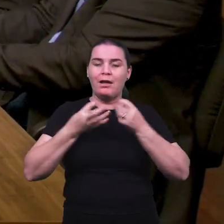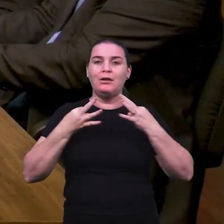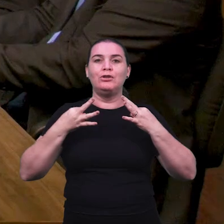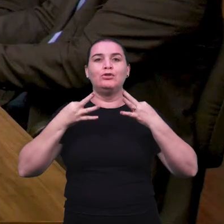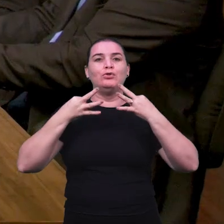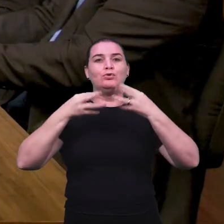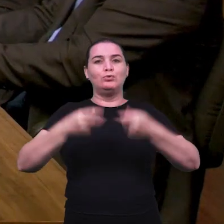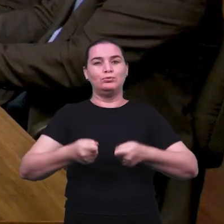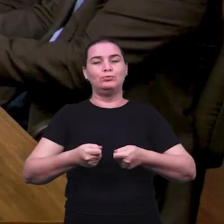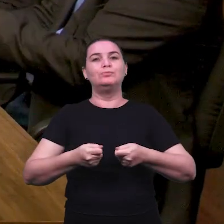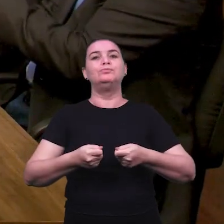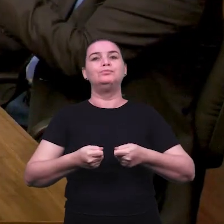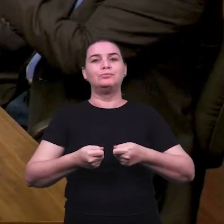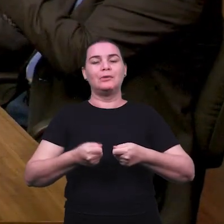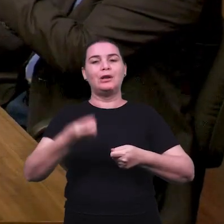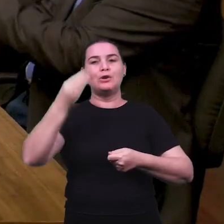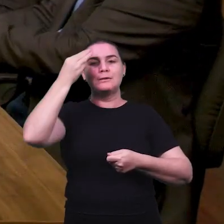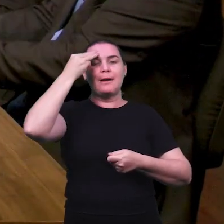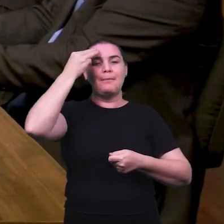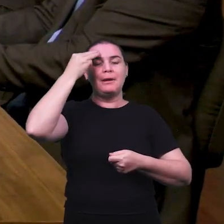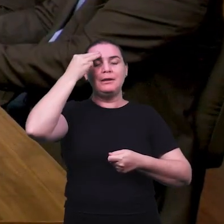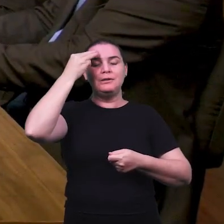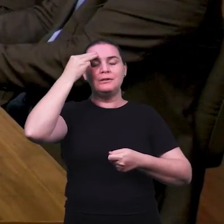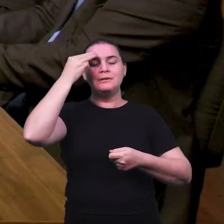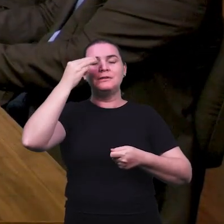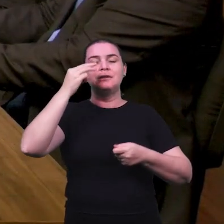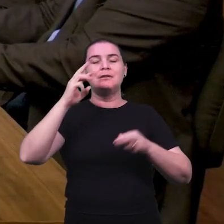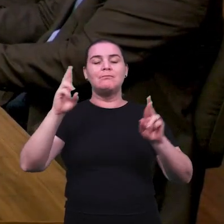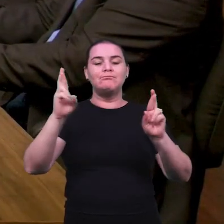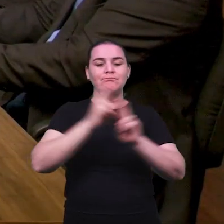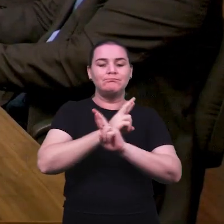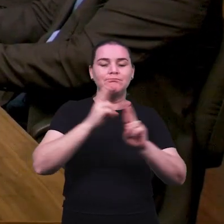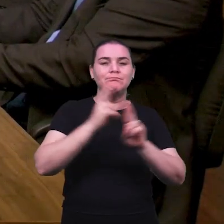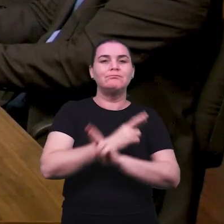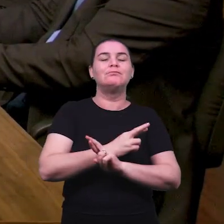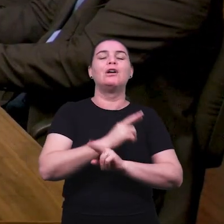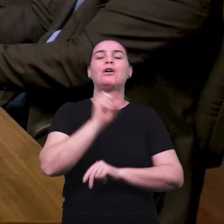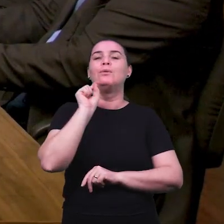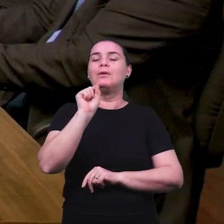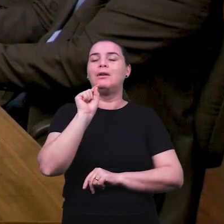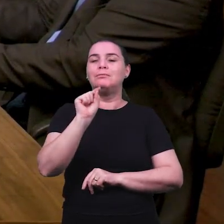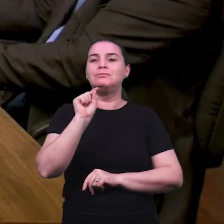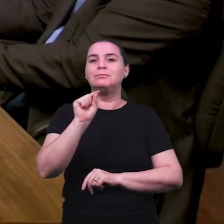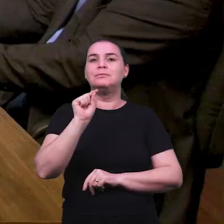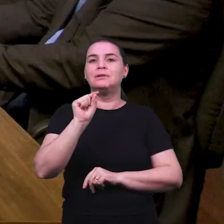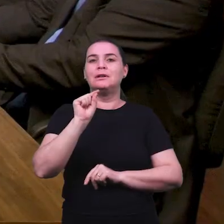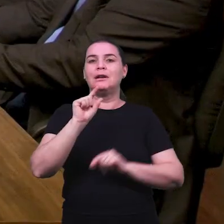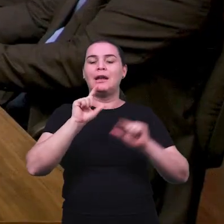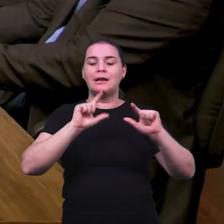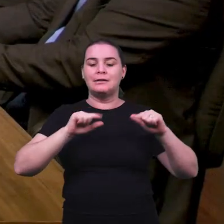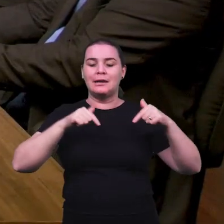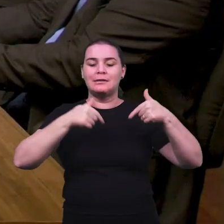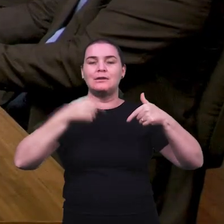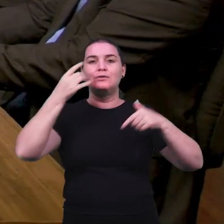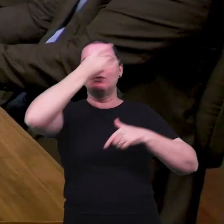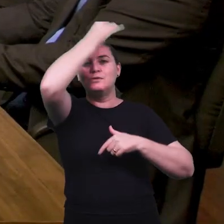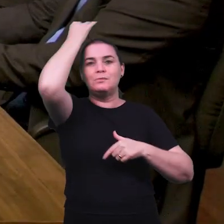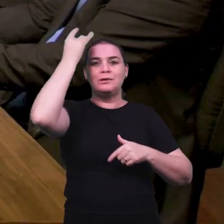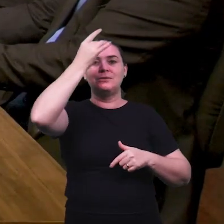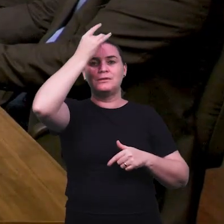esteja à frente e que a nossa mente esteja sempre voltada a buscar esse agente conservador que é o Espírito